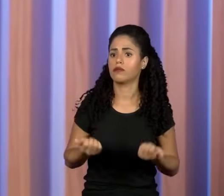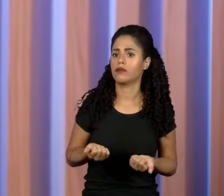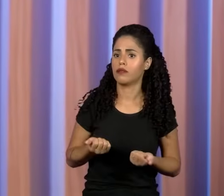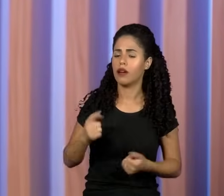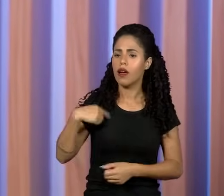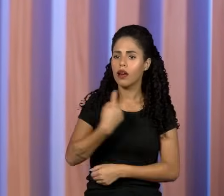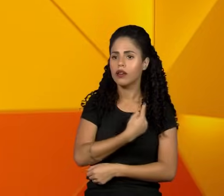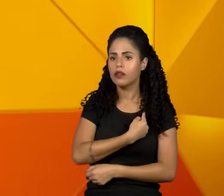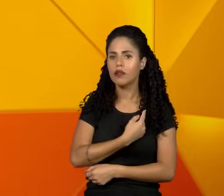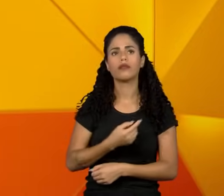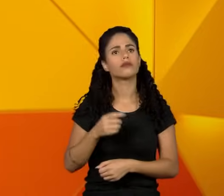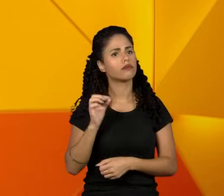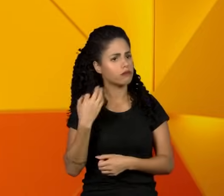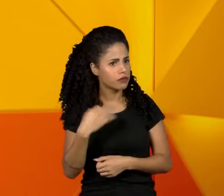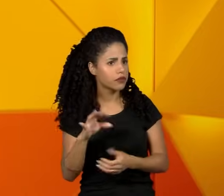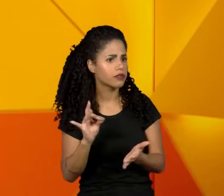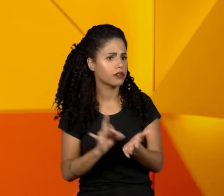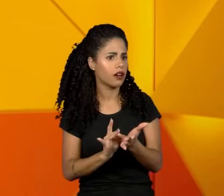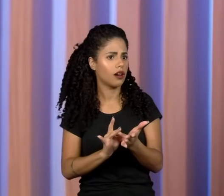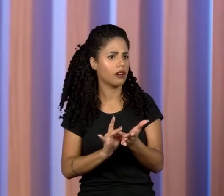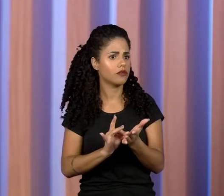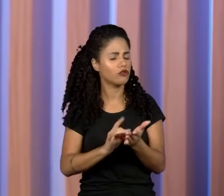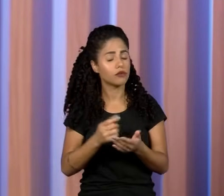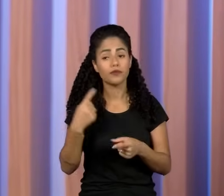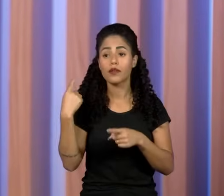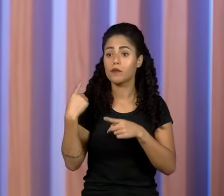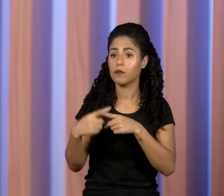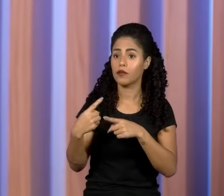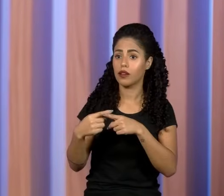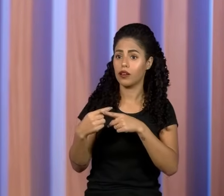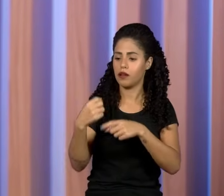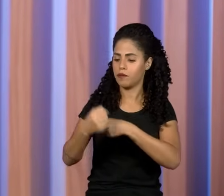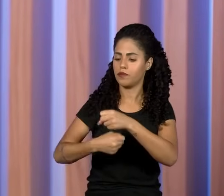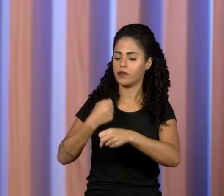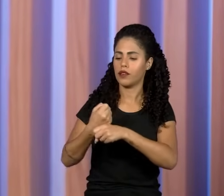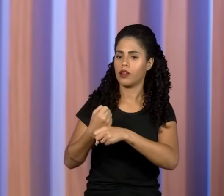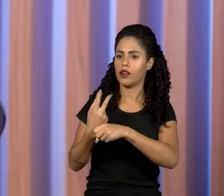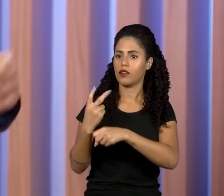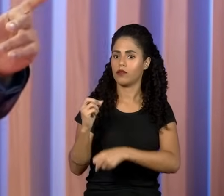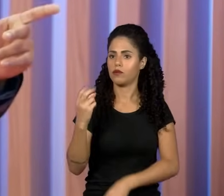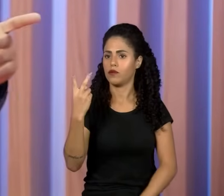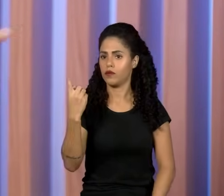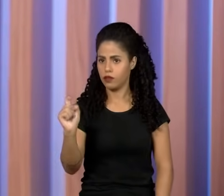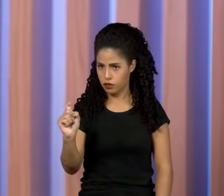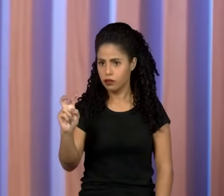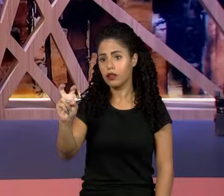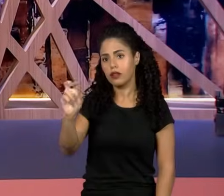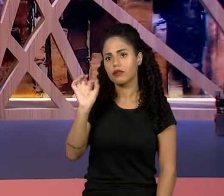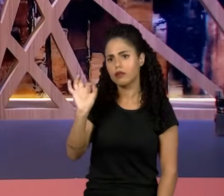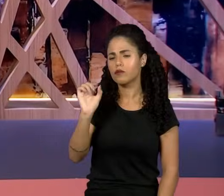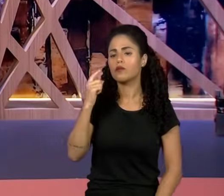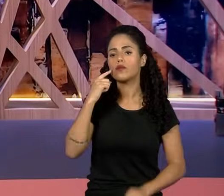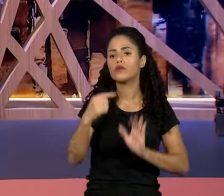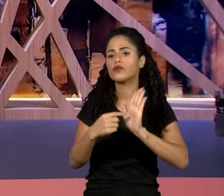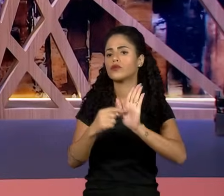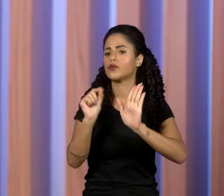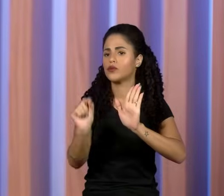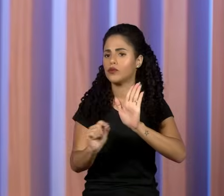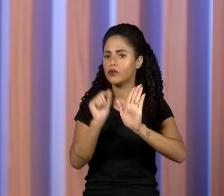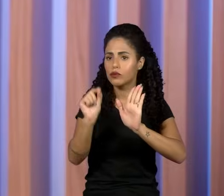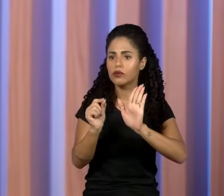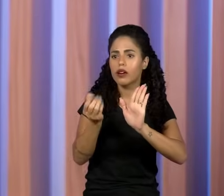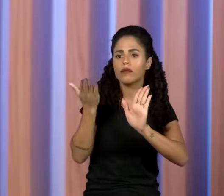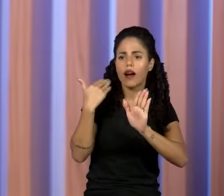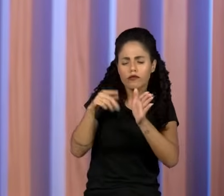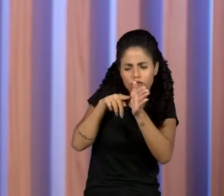não pode não mencionar, positivo. Porque em 2015 o Instituto Gema fez uma pesquisa, e Fernanda sabe muito bem disso, fez-se